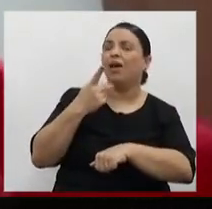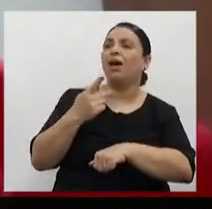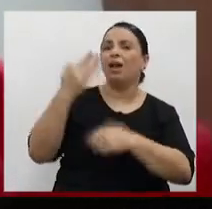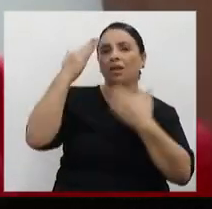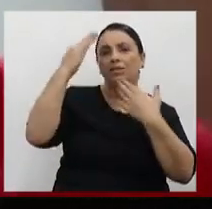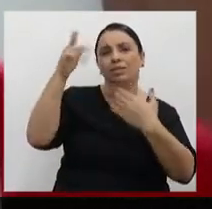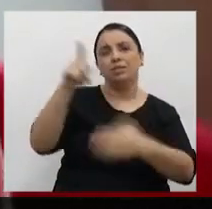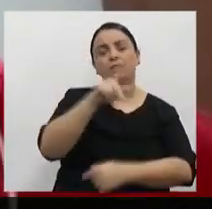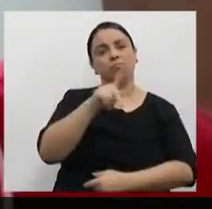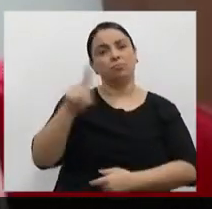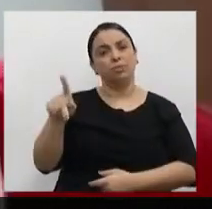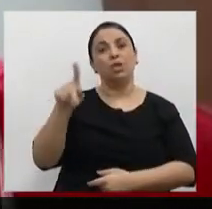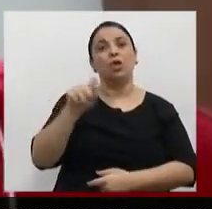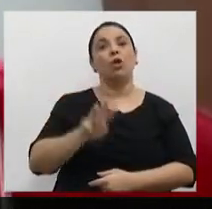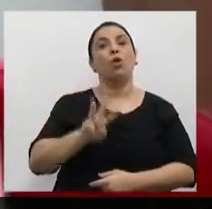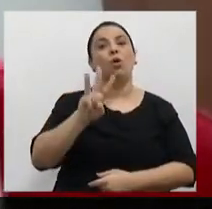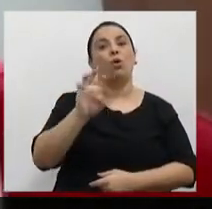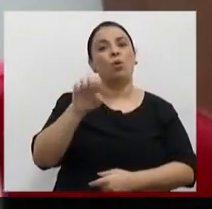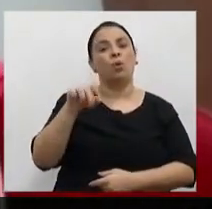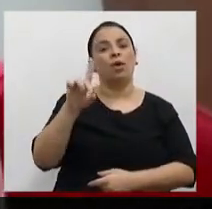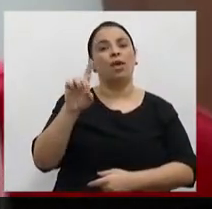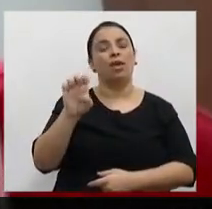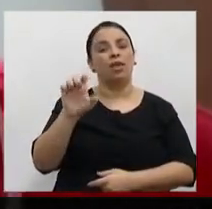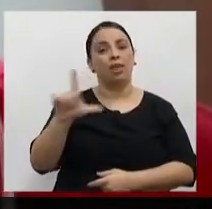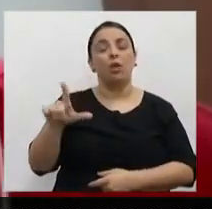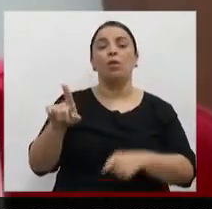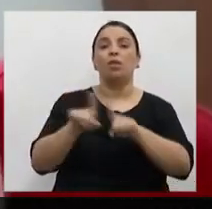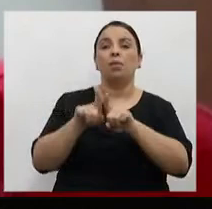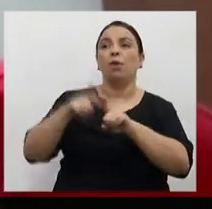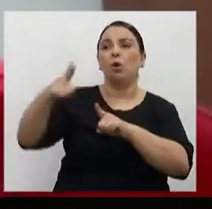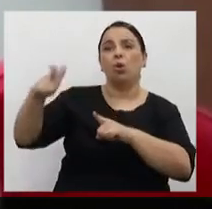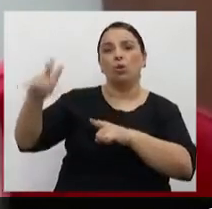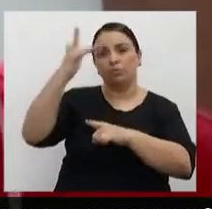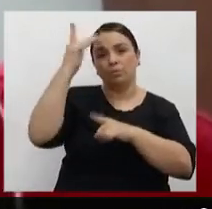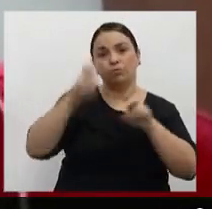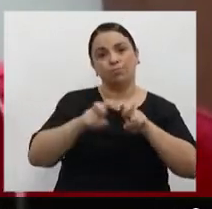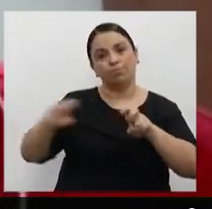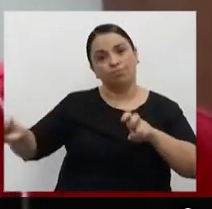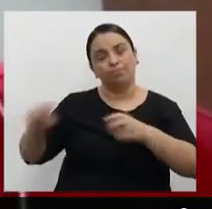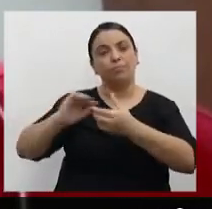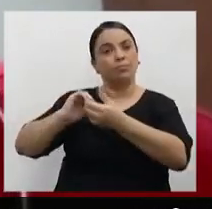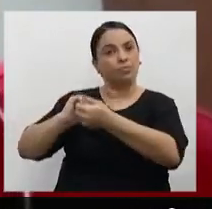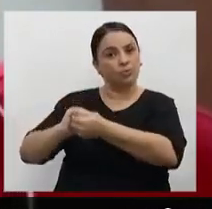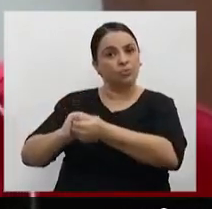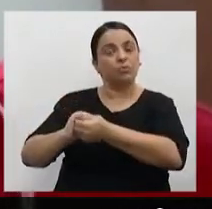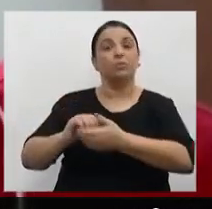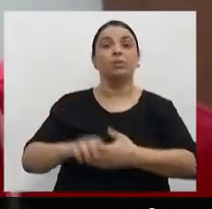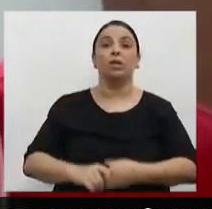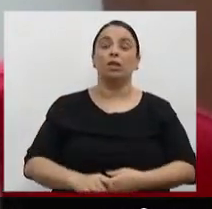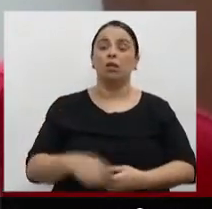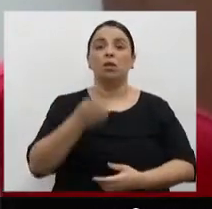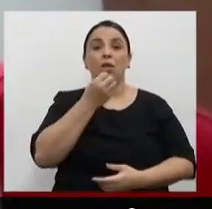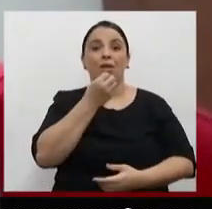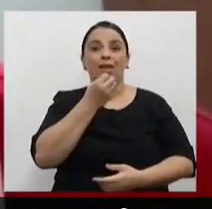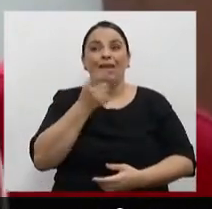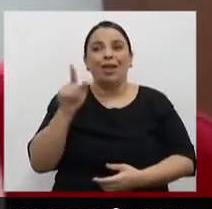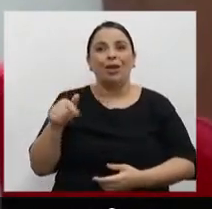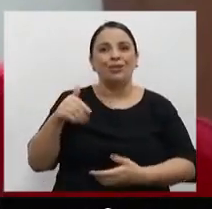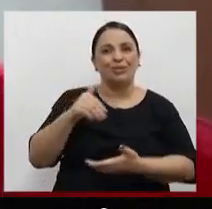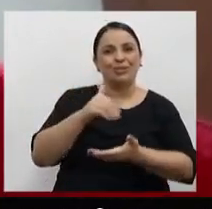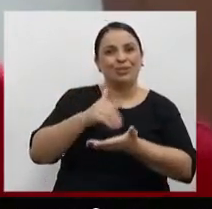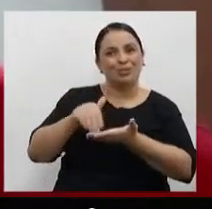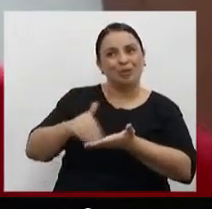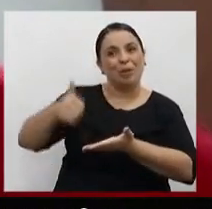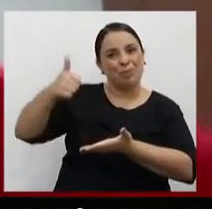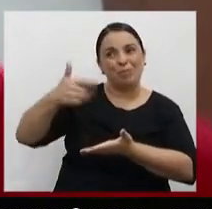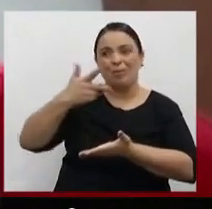Wendel, e na pessoa dele, cumprimento a todas as pessoas que estão na mesa. E é muito bom falar logo depois do nosso subsecretário, que nos dá